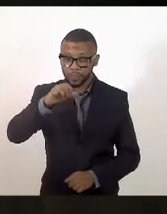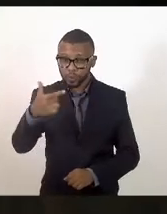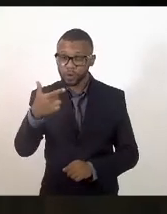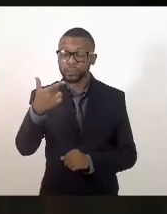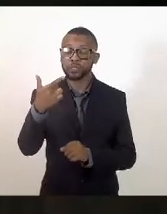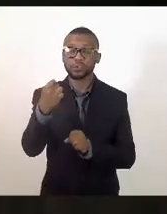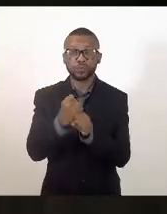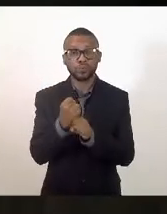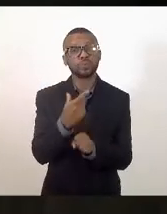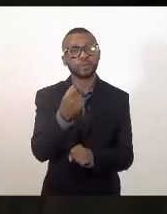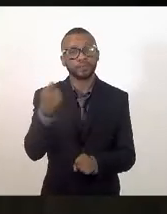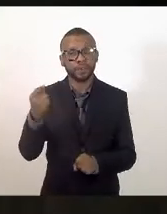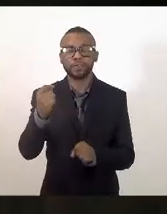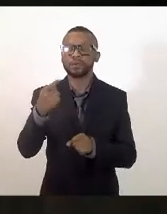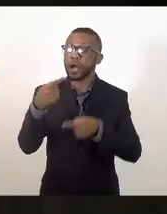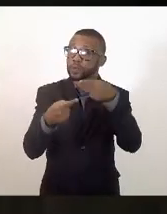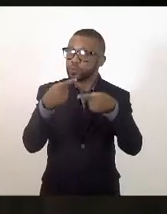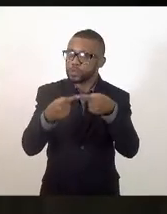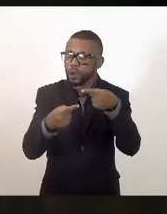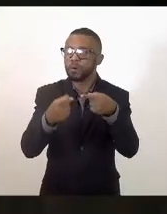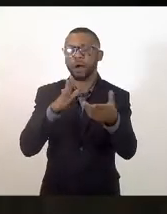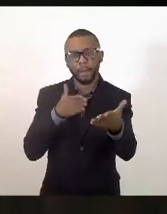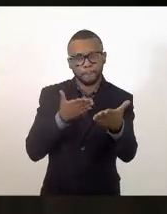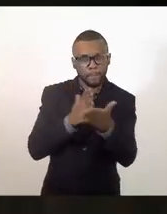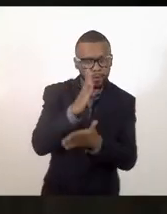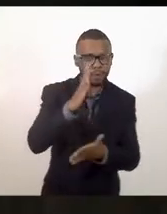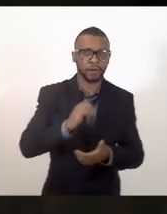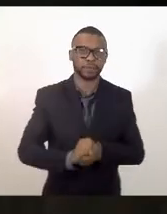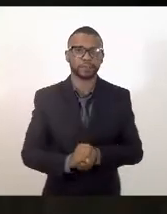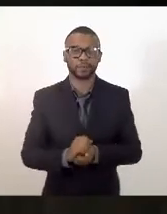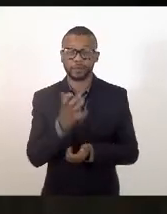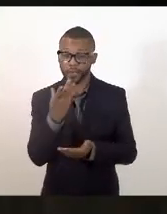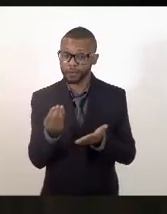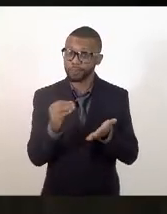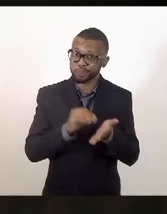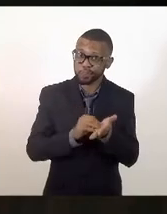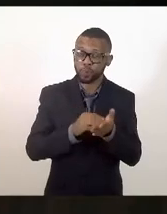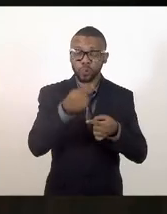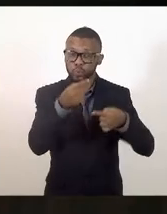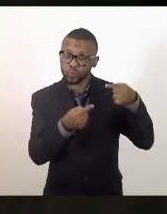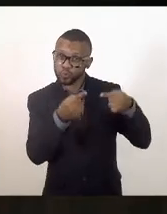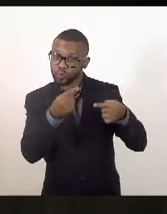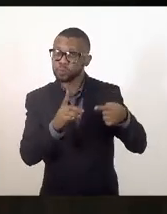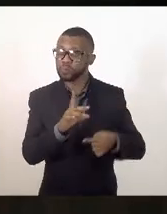Amorim, senhores que aprovam, maneiras como estão aprovados. Requer inclusão na ordem do dia do projeto de lei